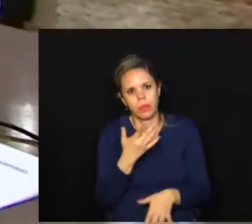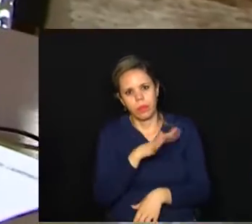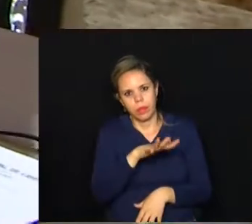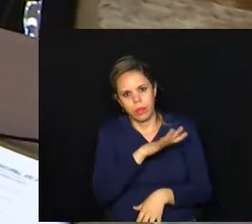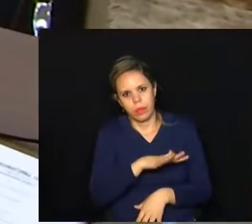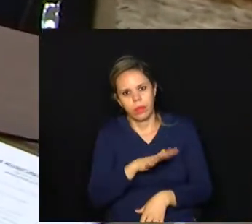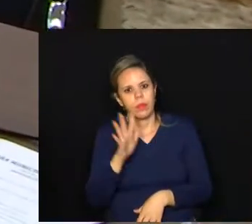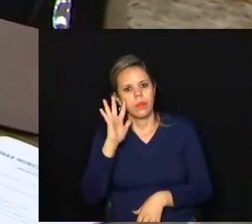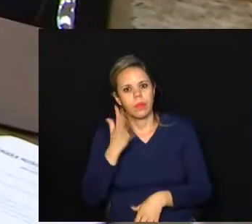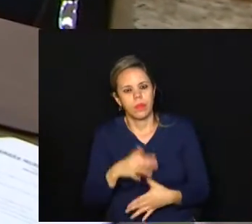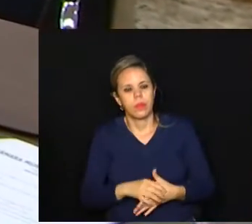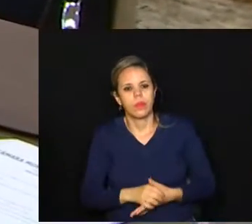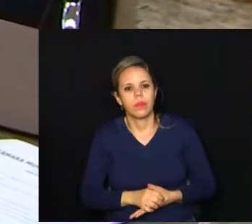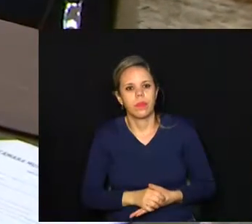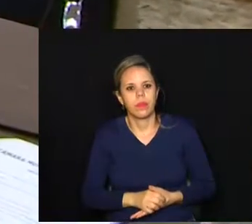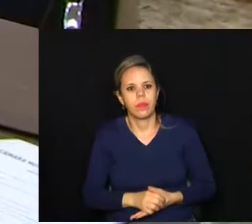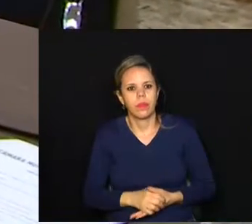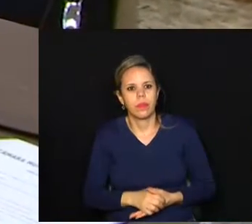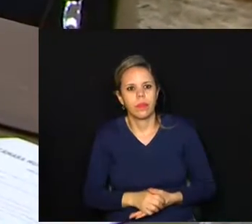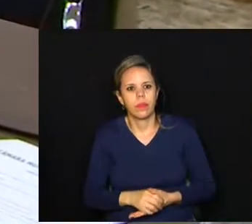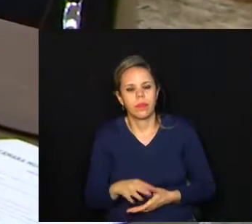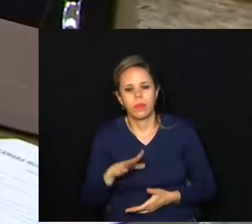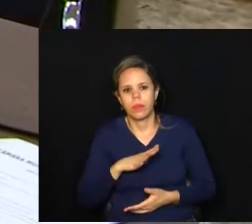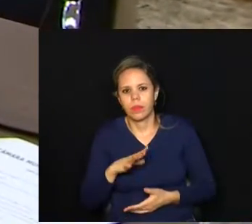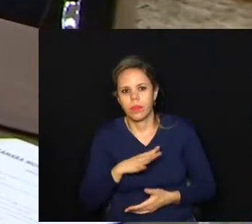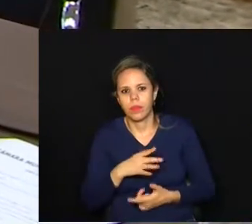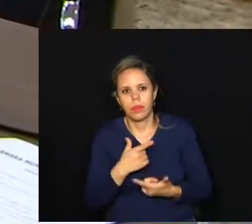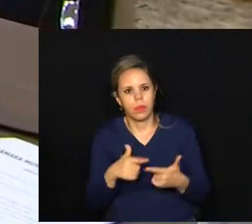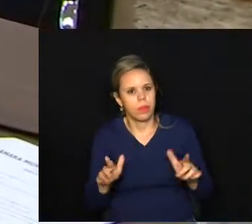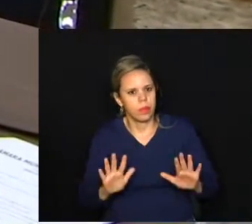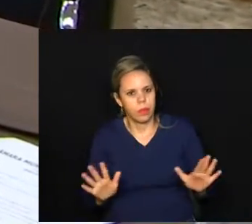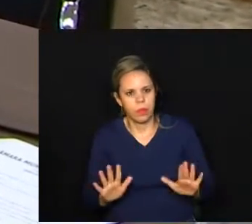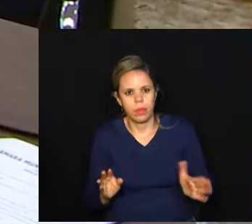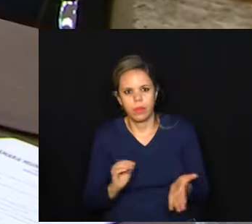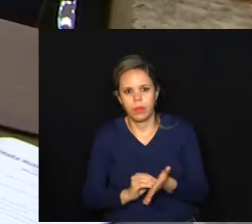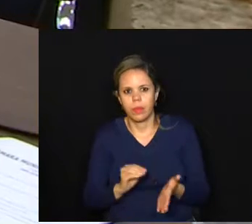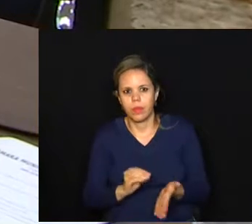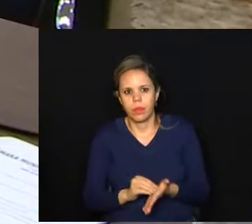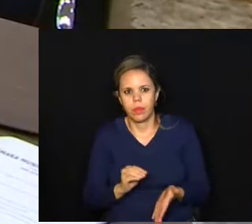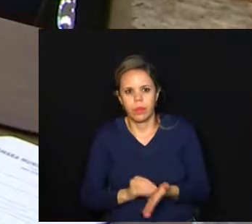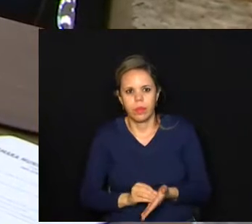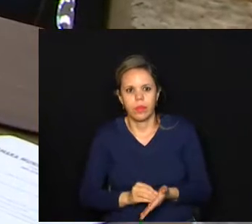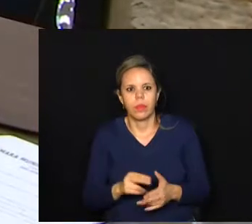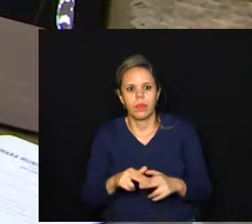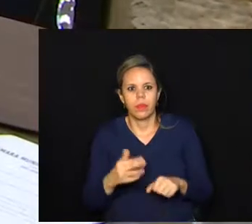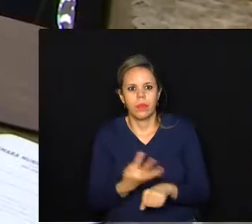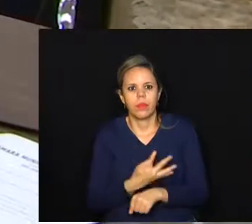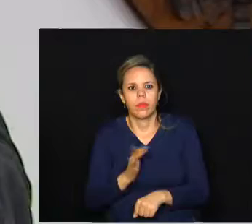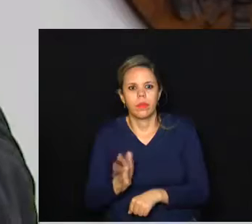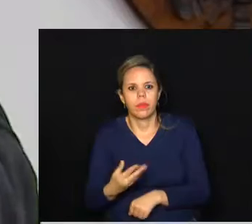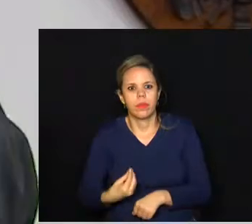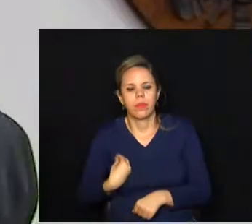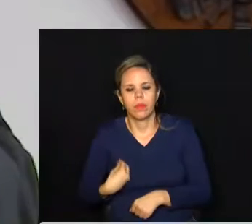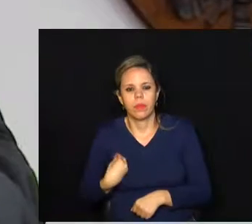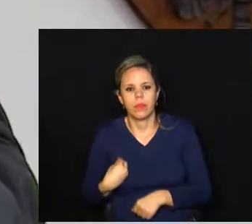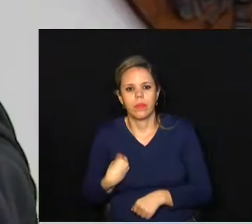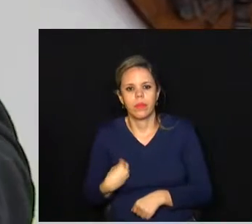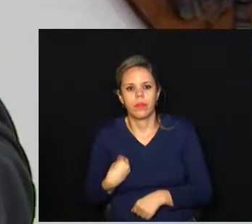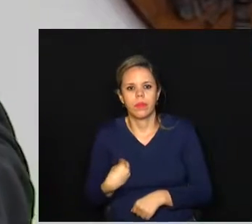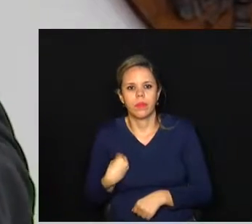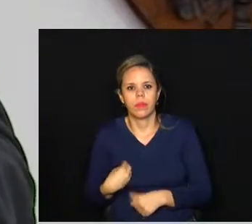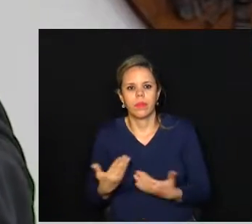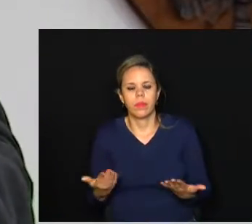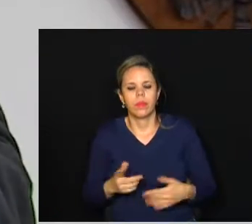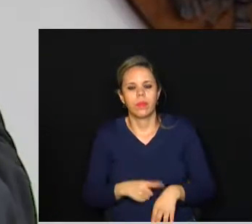tipo de solução para que essa cidade não tenham o desabastecimento devido à crise que nós já estamos vivenciando